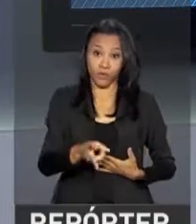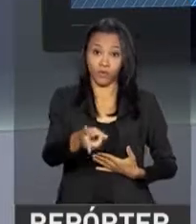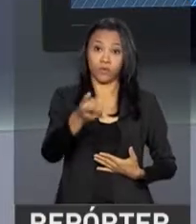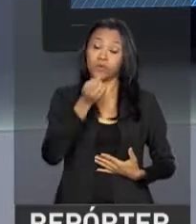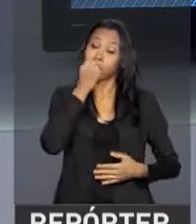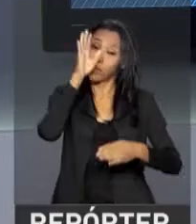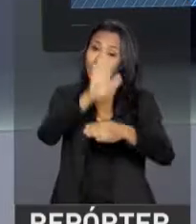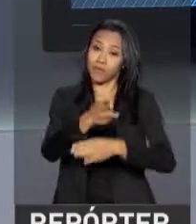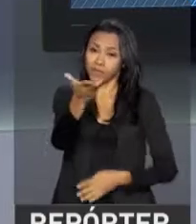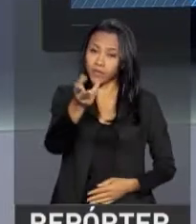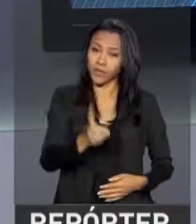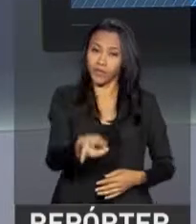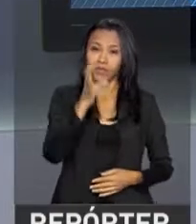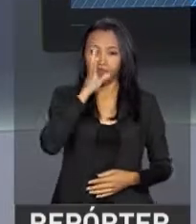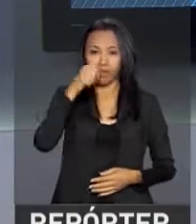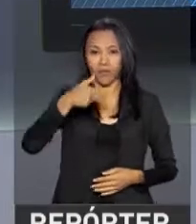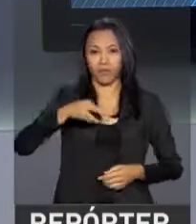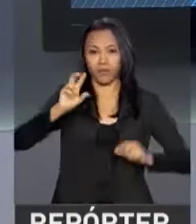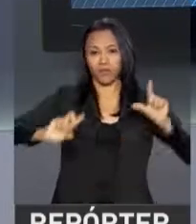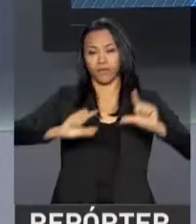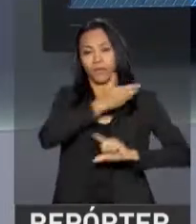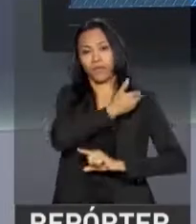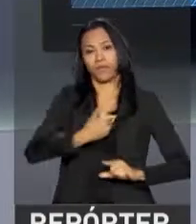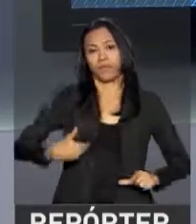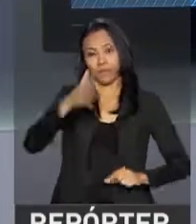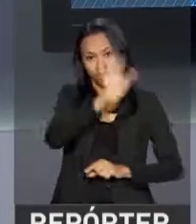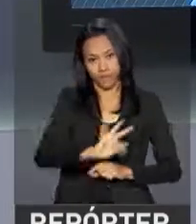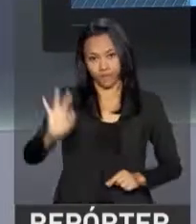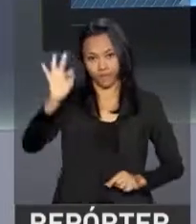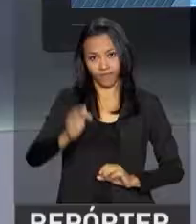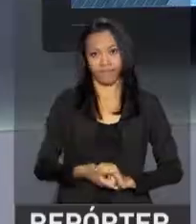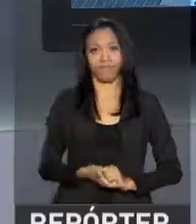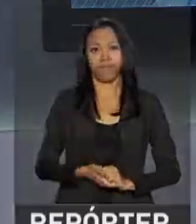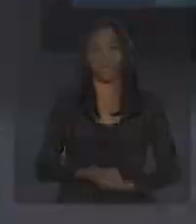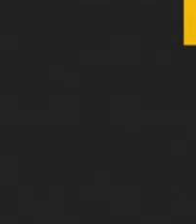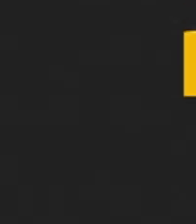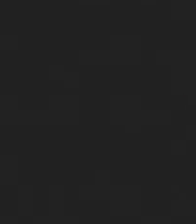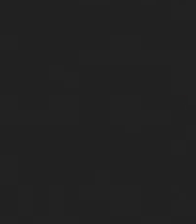uma boa tarde pra você continue na nbr a tv do governo federal